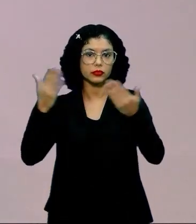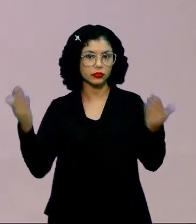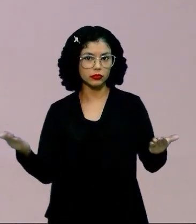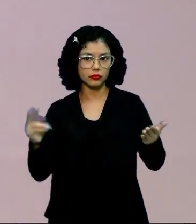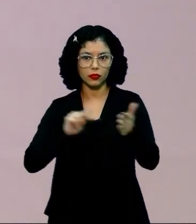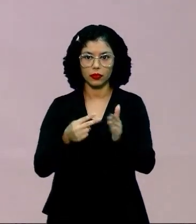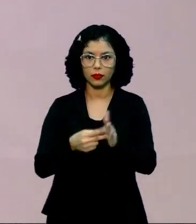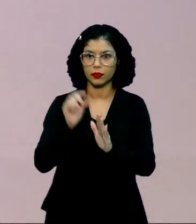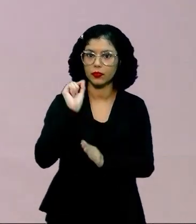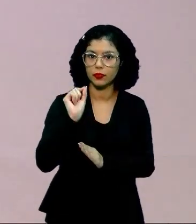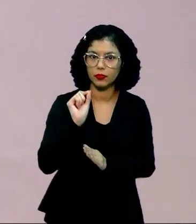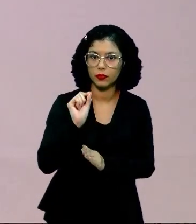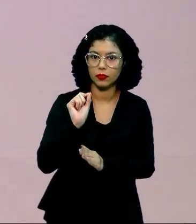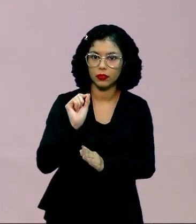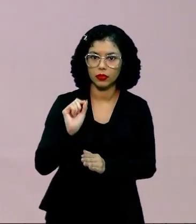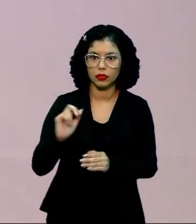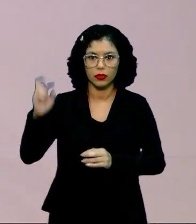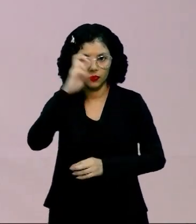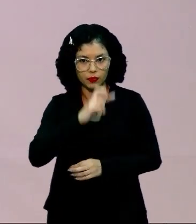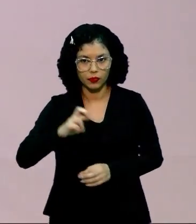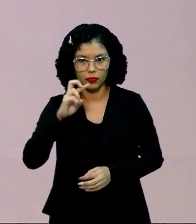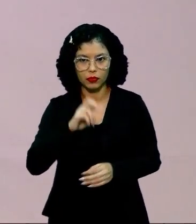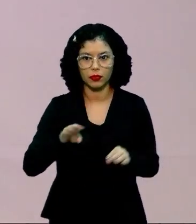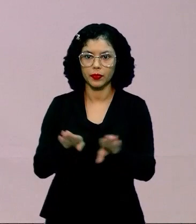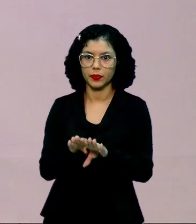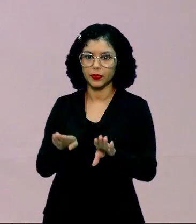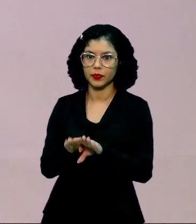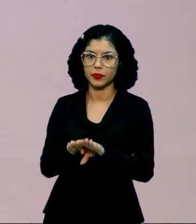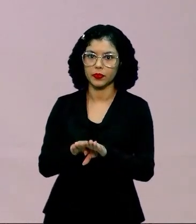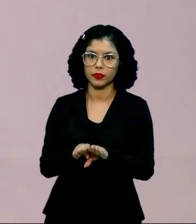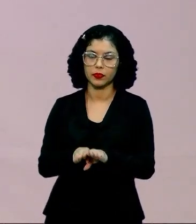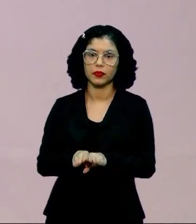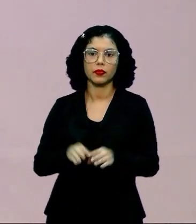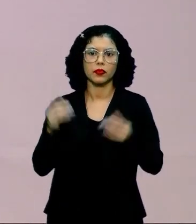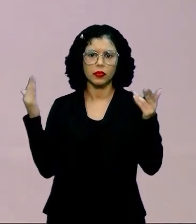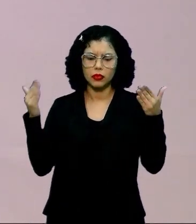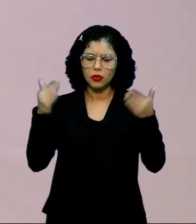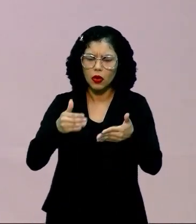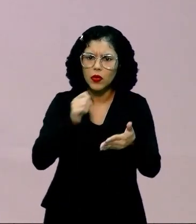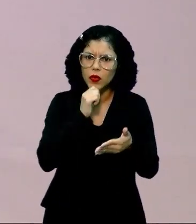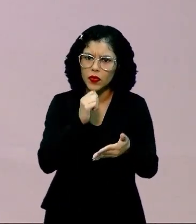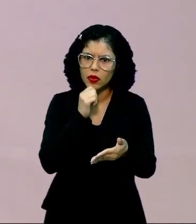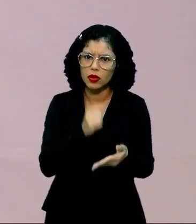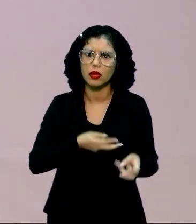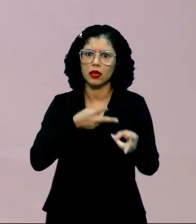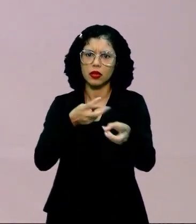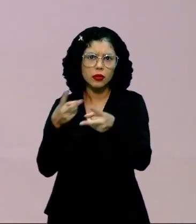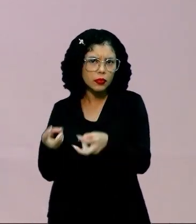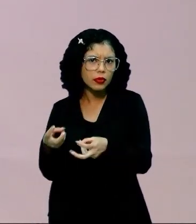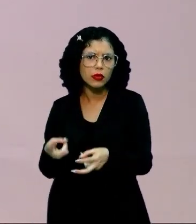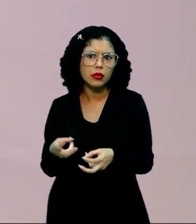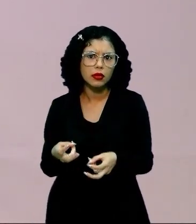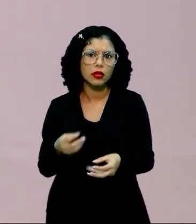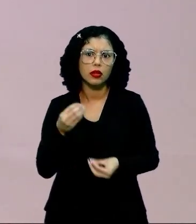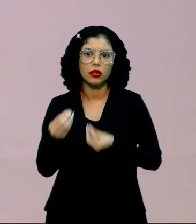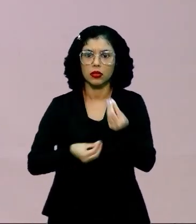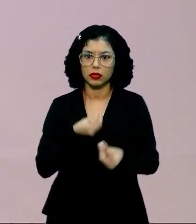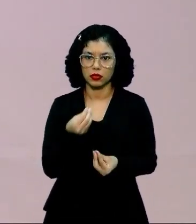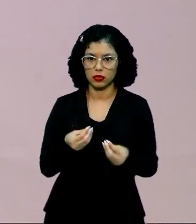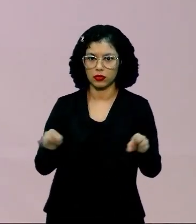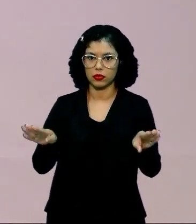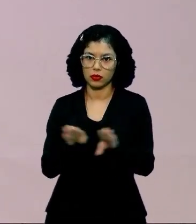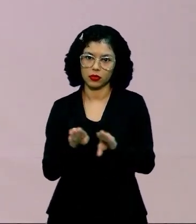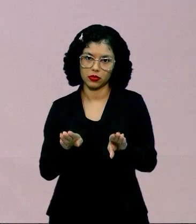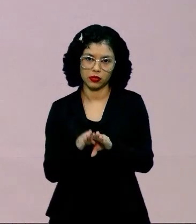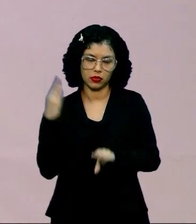O que que significa isso, então? Analisa com calma a situação e verifica, tá, a forma de